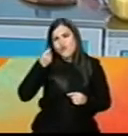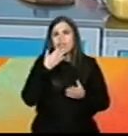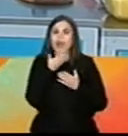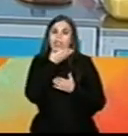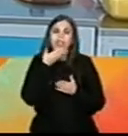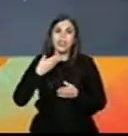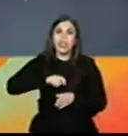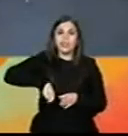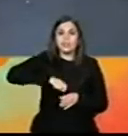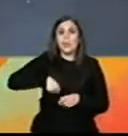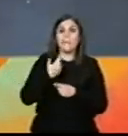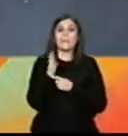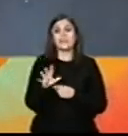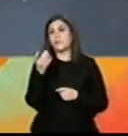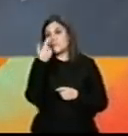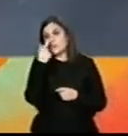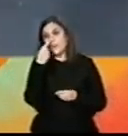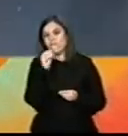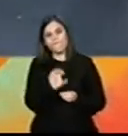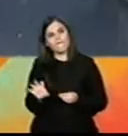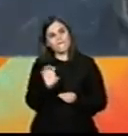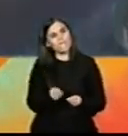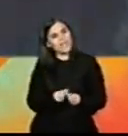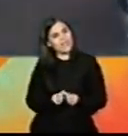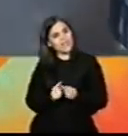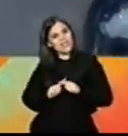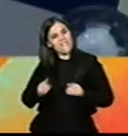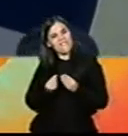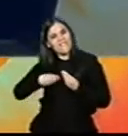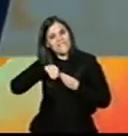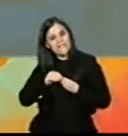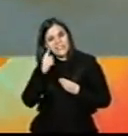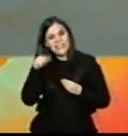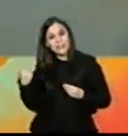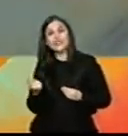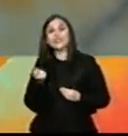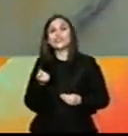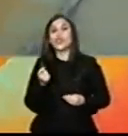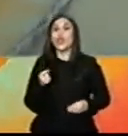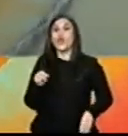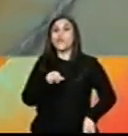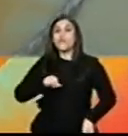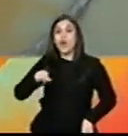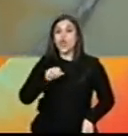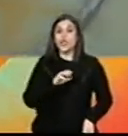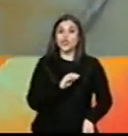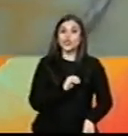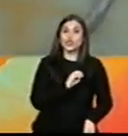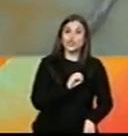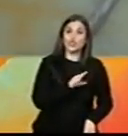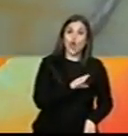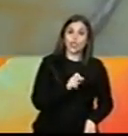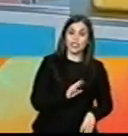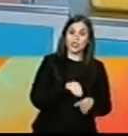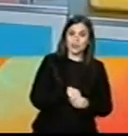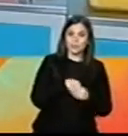Podemos também, imaginemos que queremos uma coisa mais exótica ainda, também fica muito bem. Às vezes eu ponho um bocadinho de molho de soja, também na manteiga de amendoim,